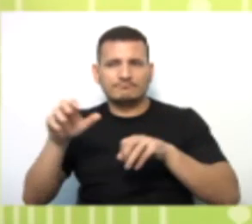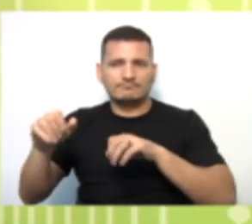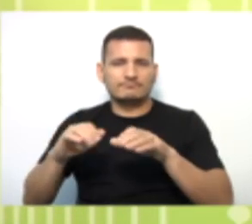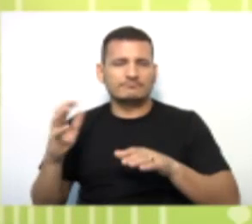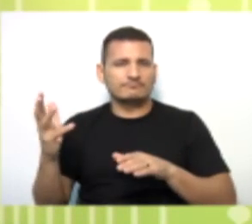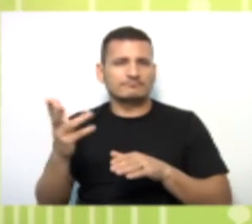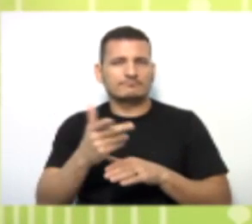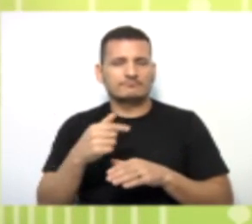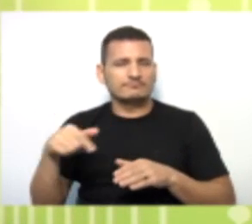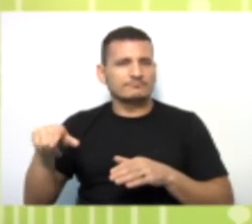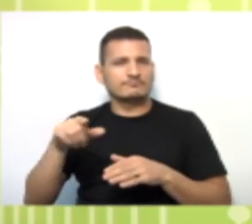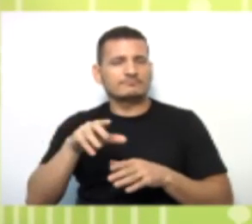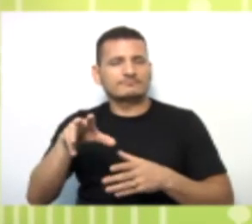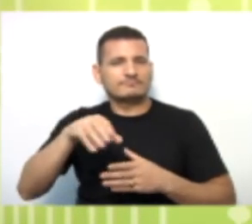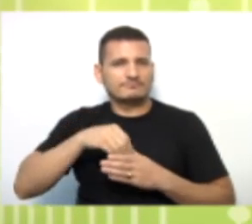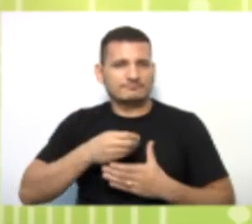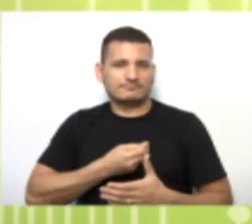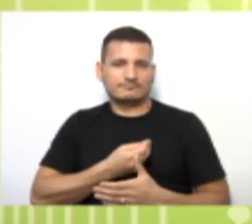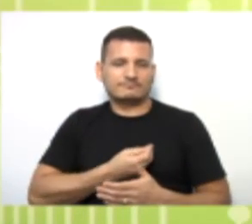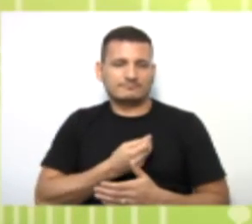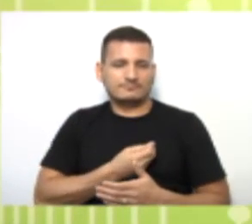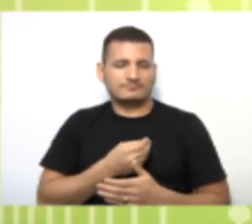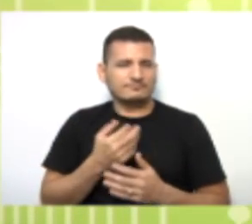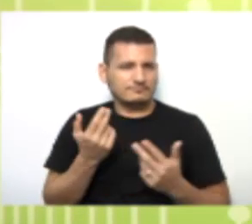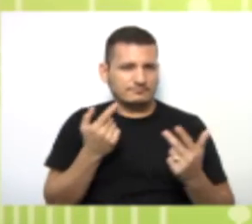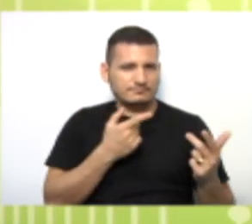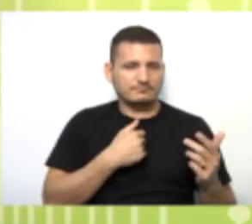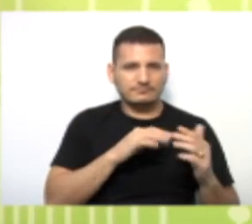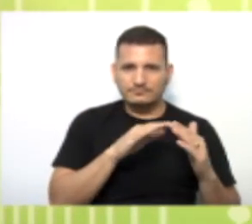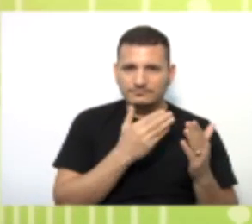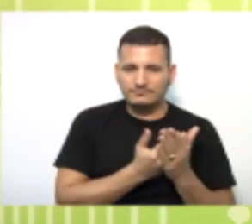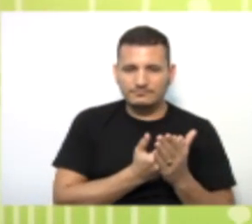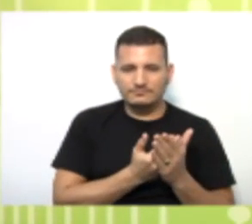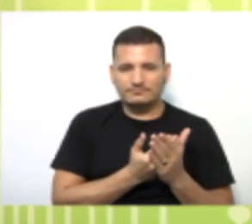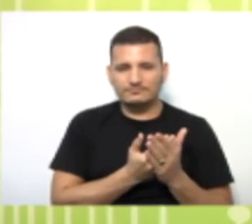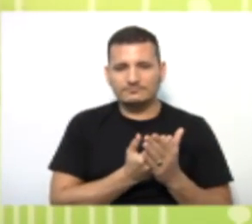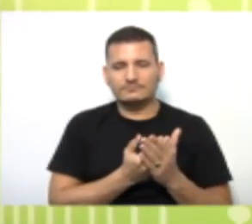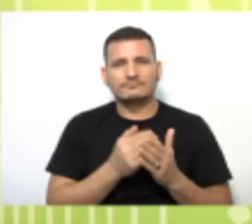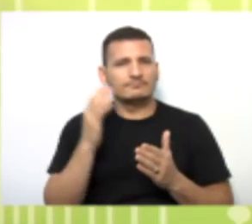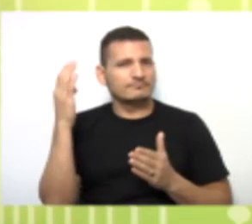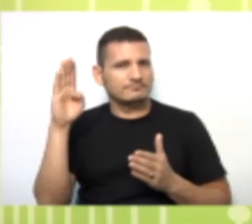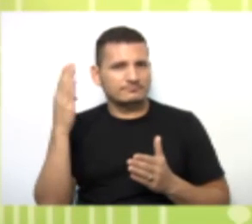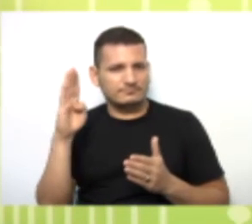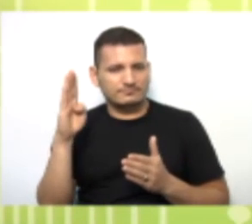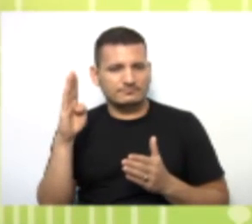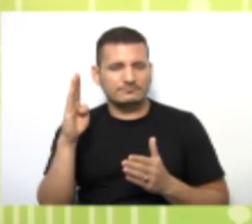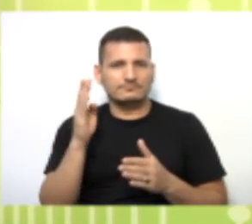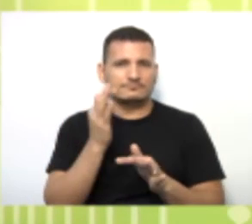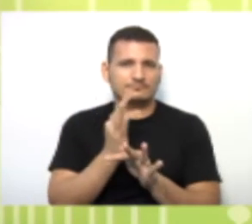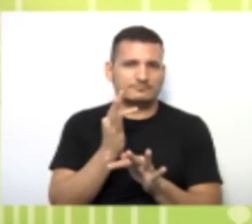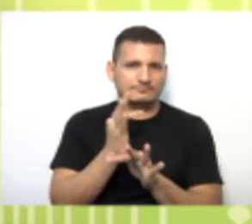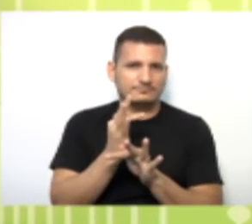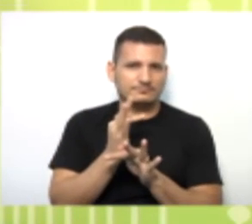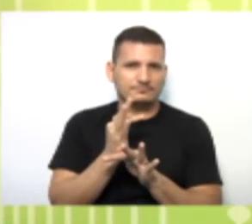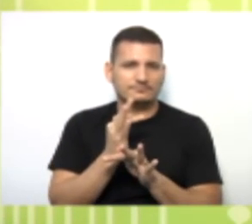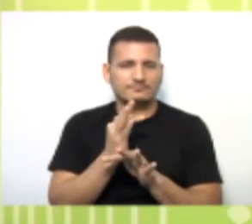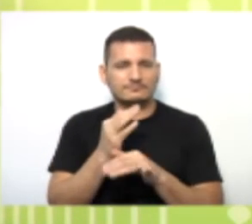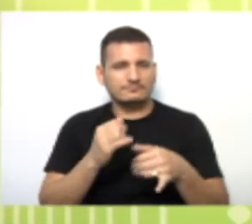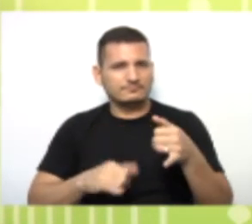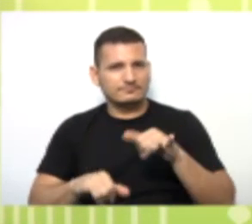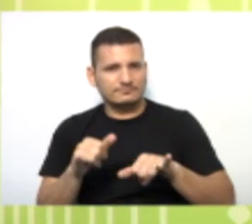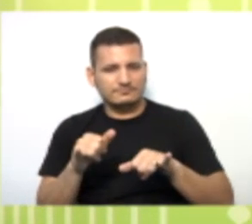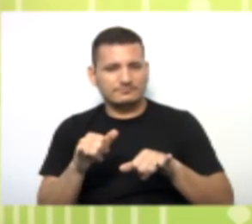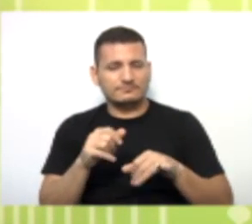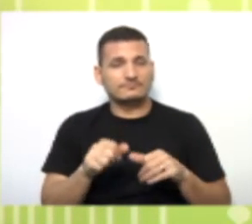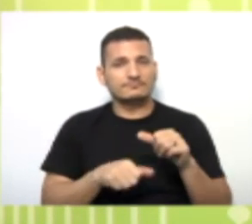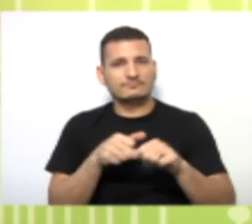essas situações e trazer para o meu dia a dia, será que eu consigo lá na minha escola pegar situações de biologia, de física, de química,